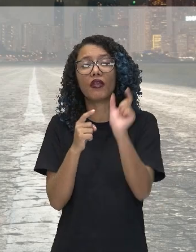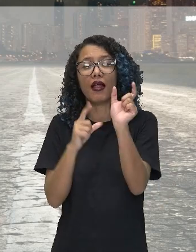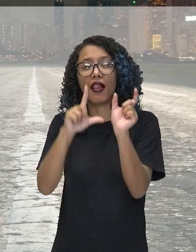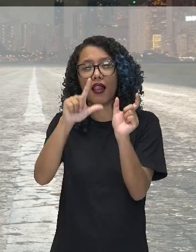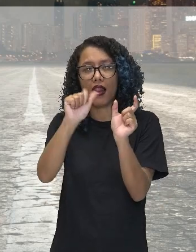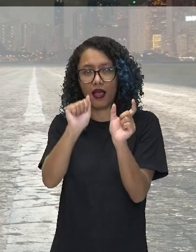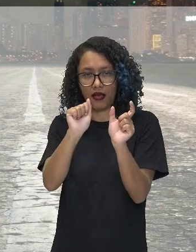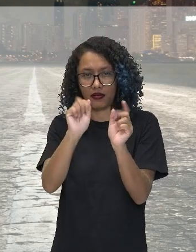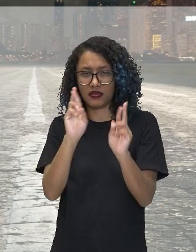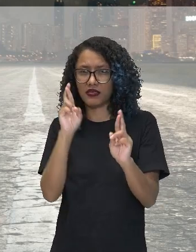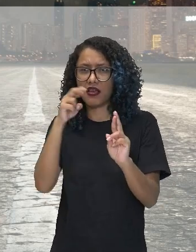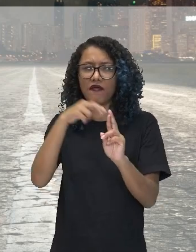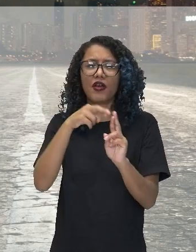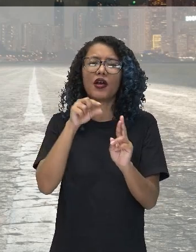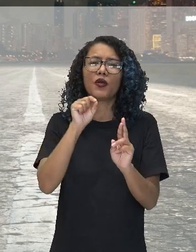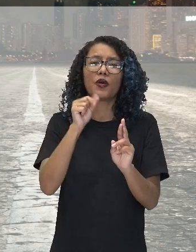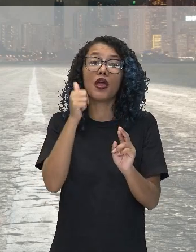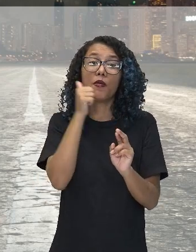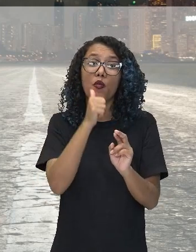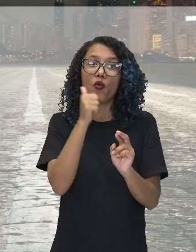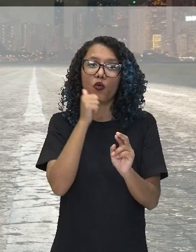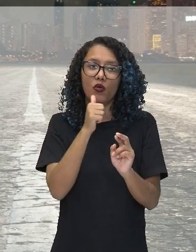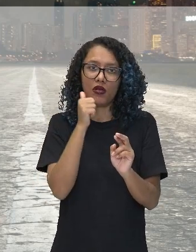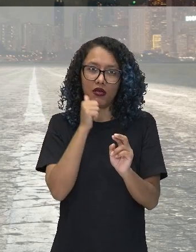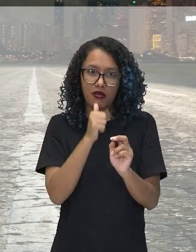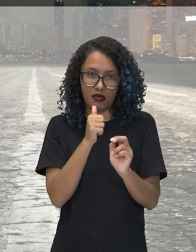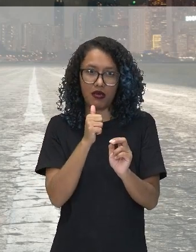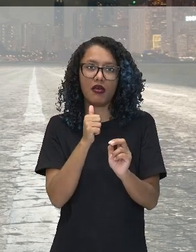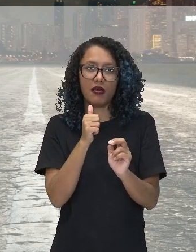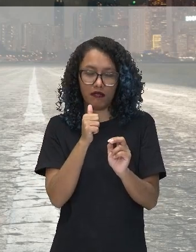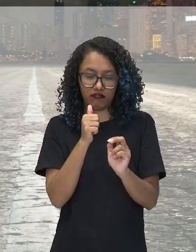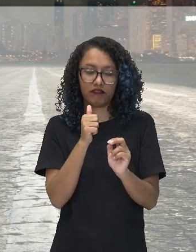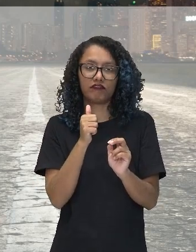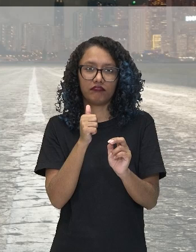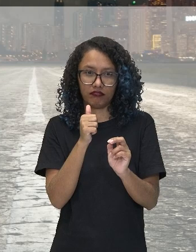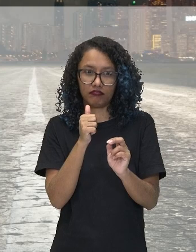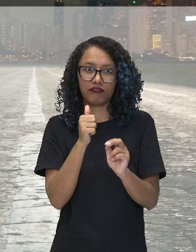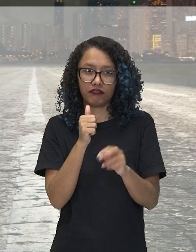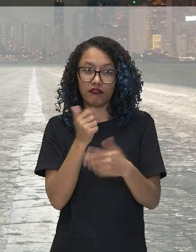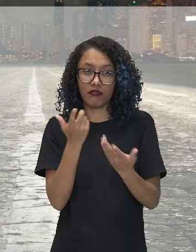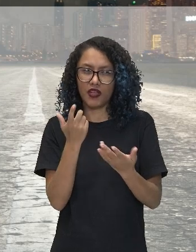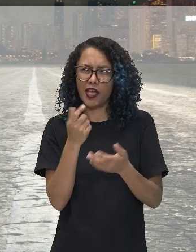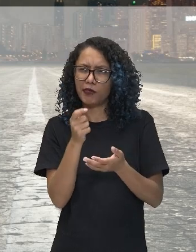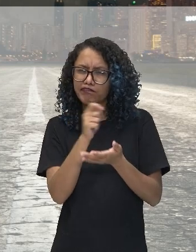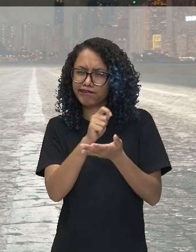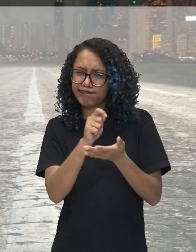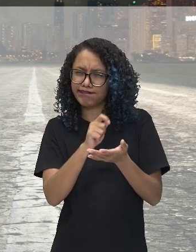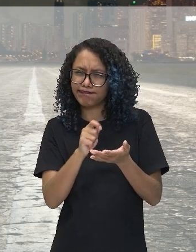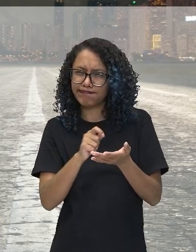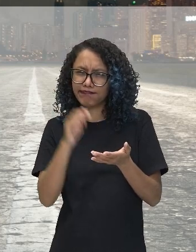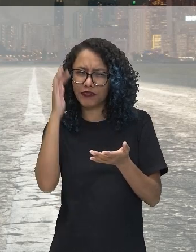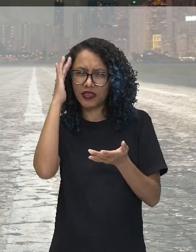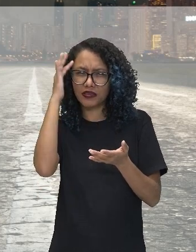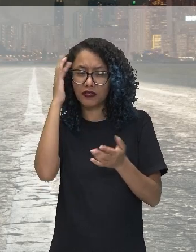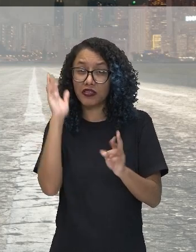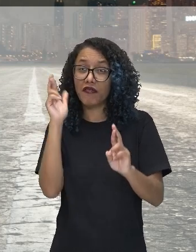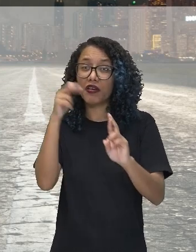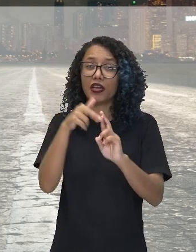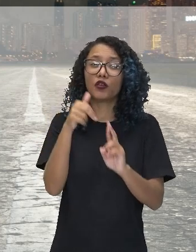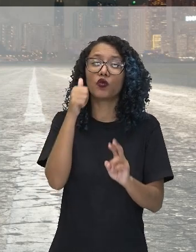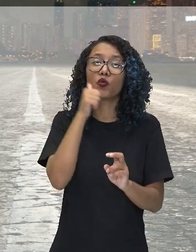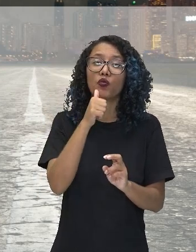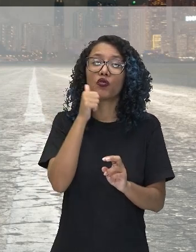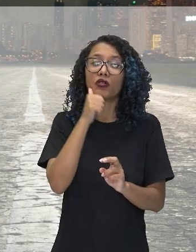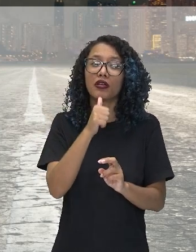a mulher aqui no poema. Quando o Pablo Neruda escreveu, era para uma mulher, né? Eu la quise. Está